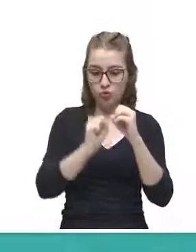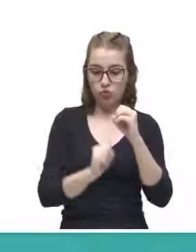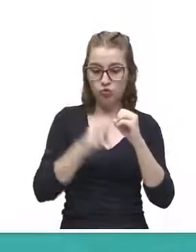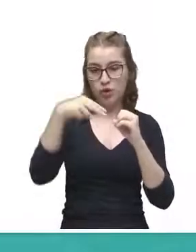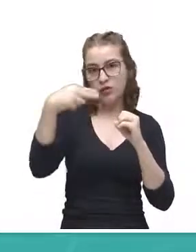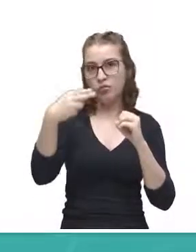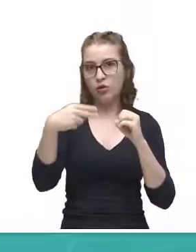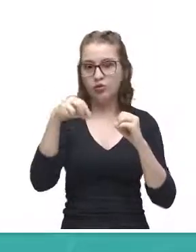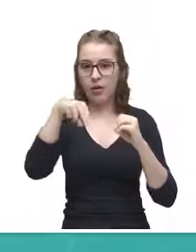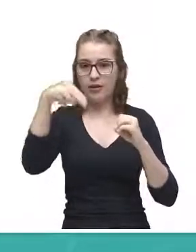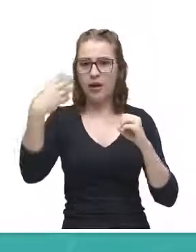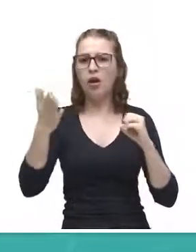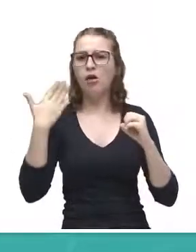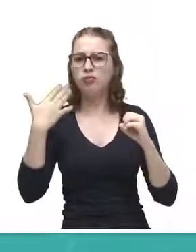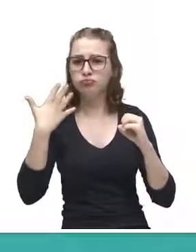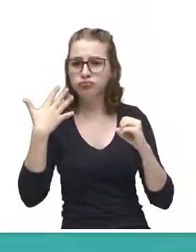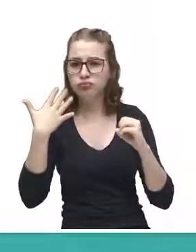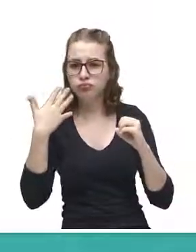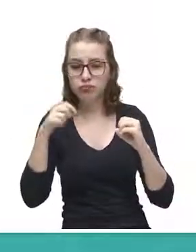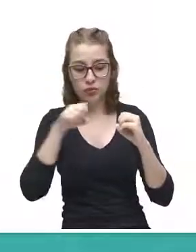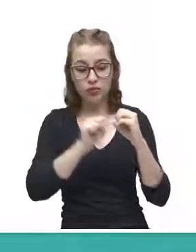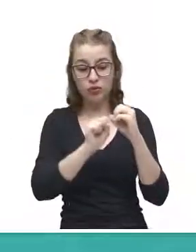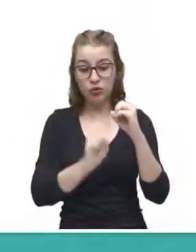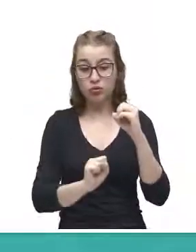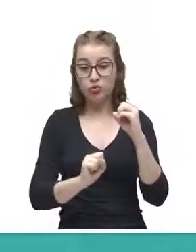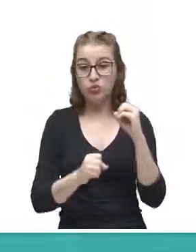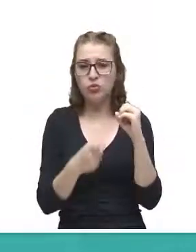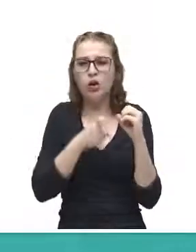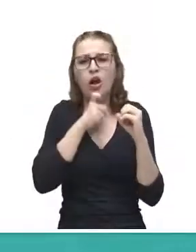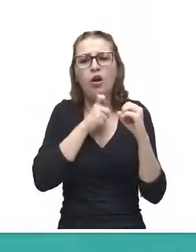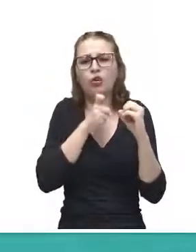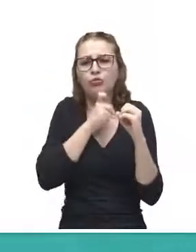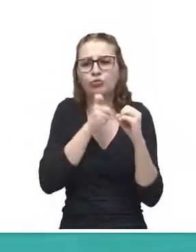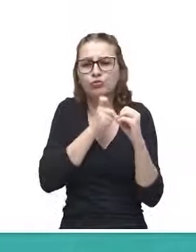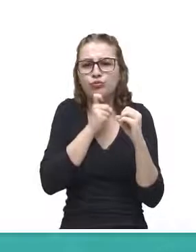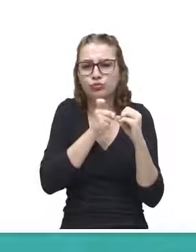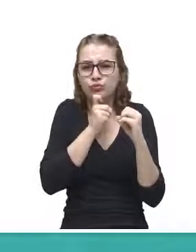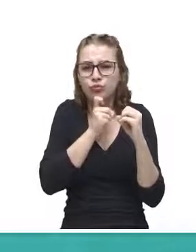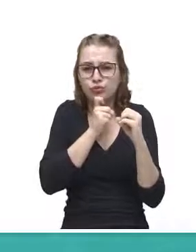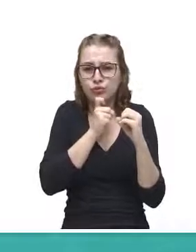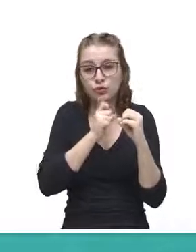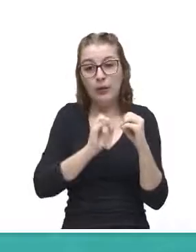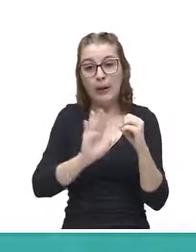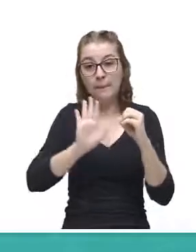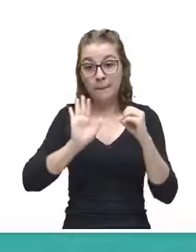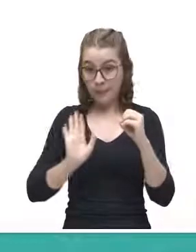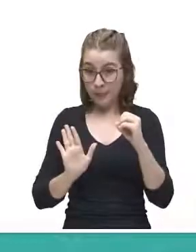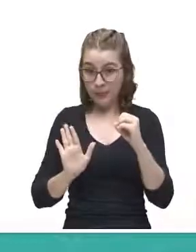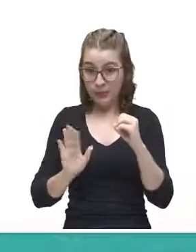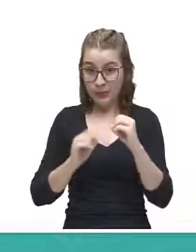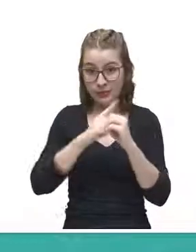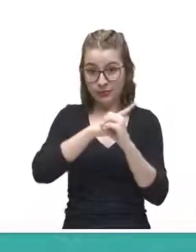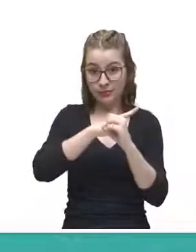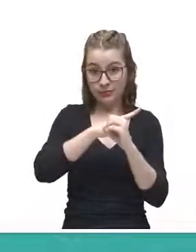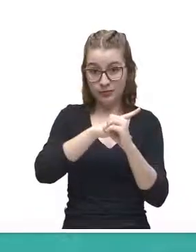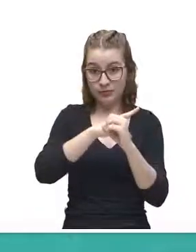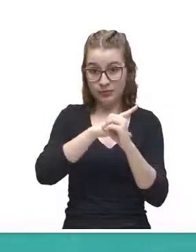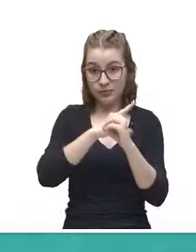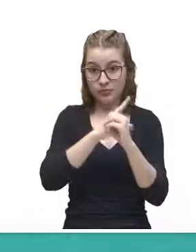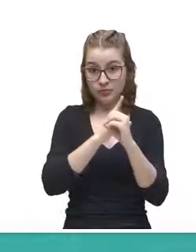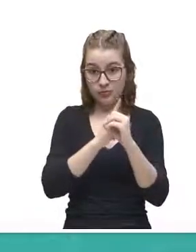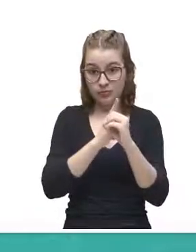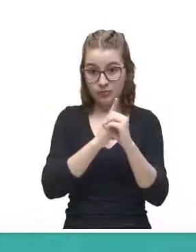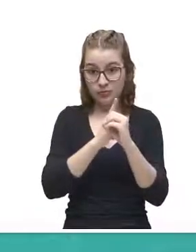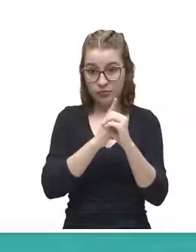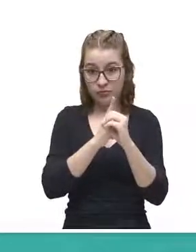hemisfério nós temos o verão, no outro vai ser inverno. Porém, quando o eixo ele começa a voltar, né, e não estar mais